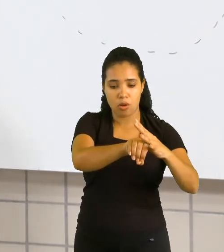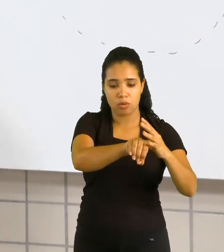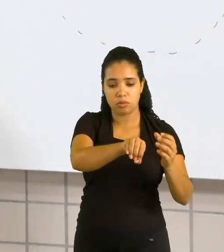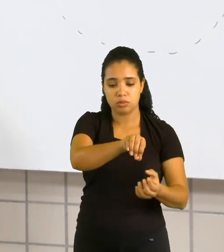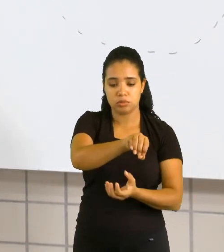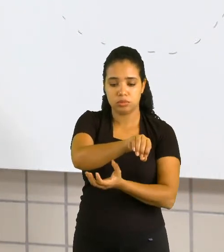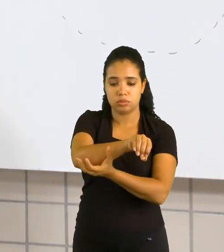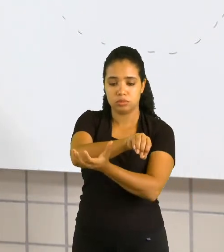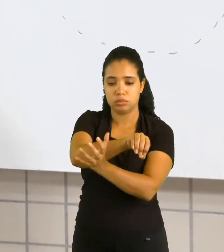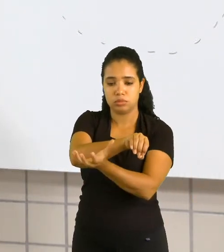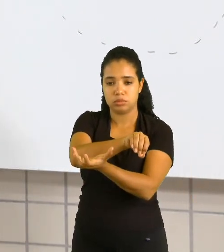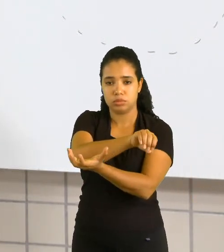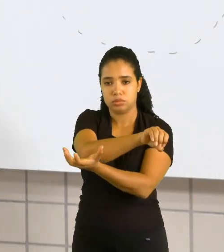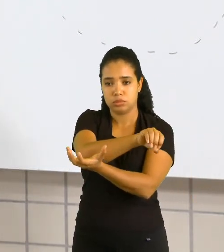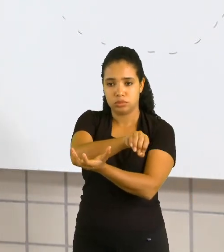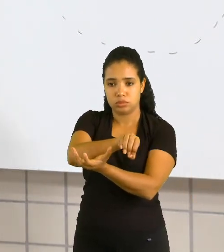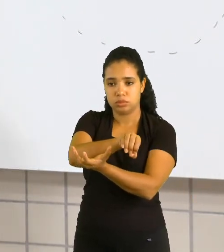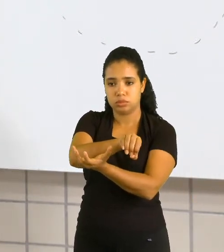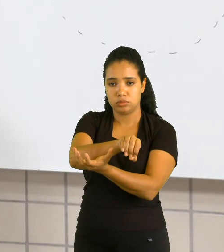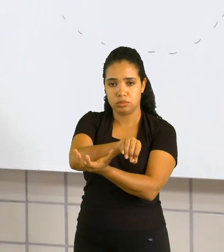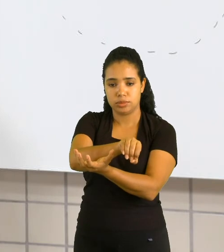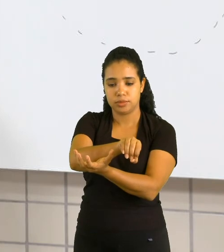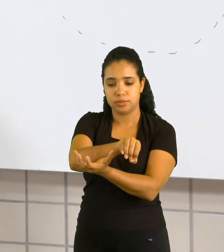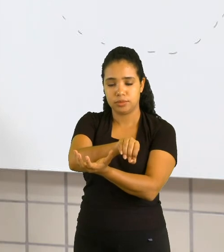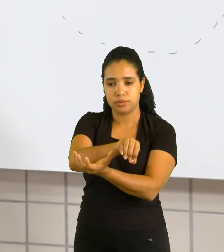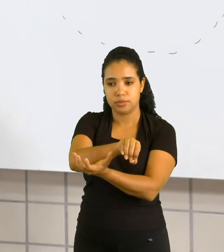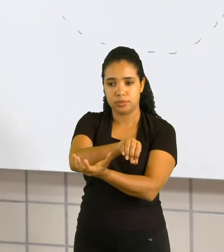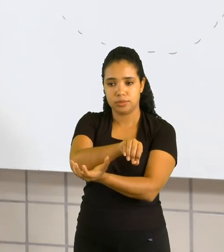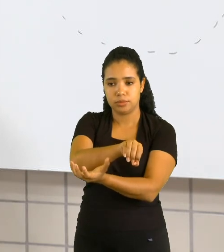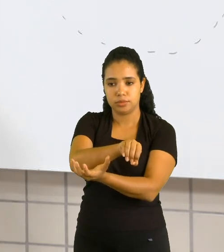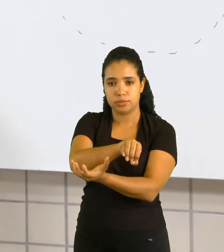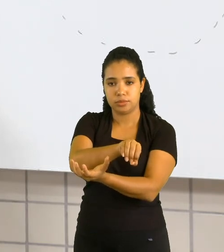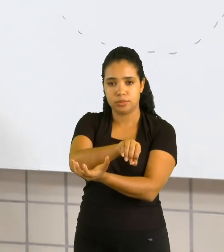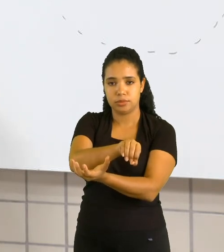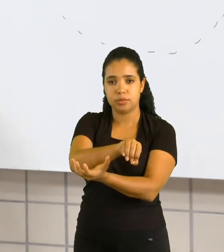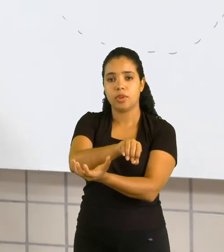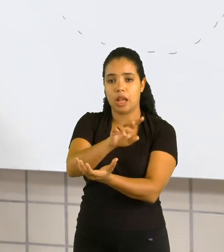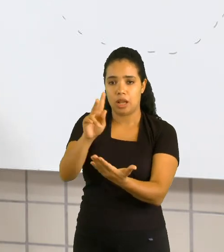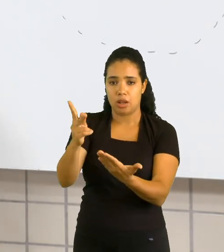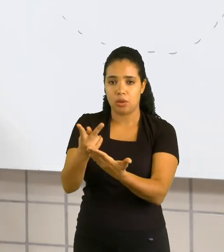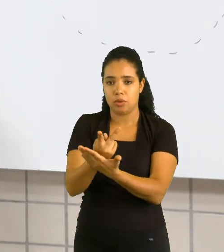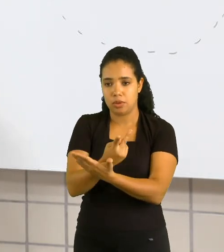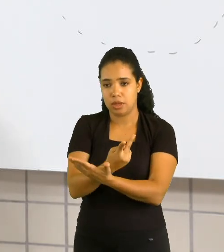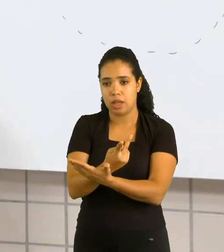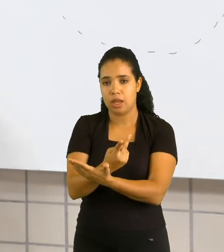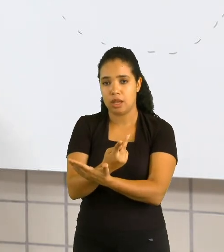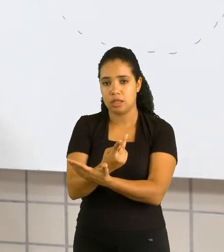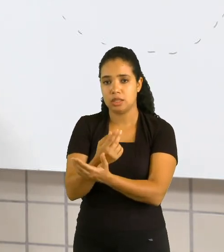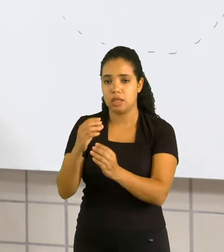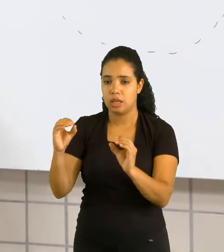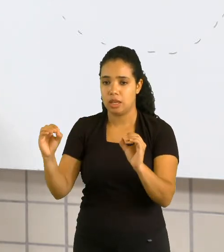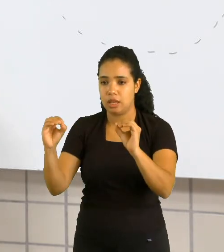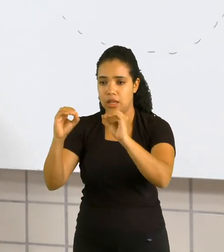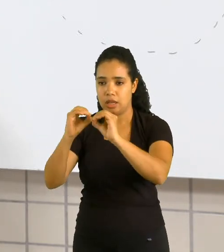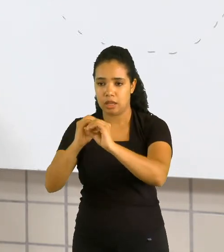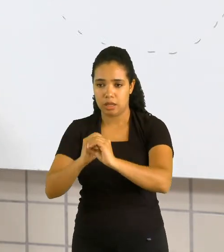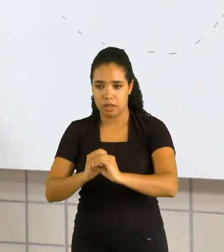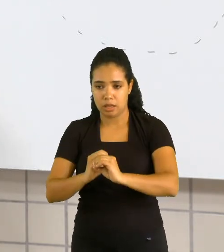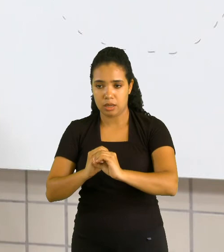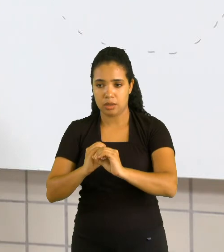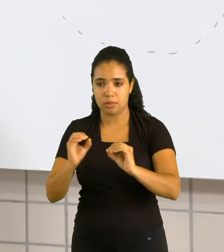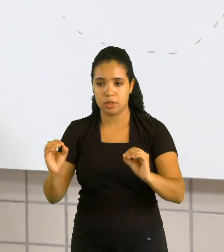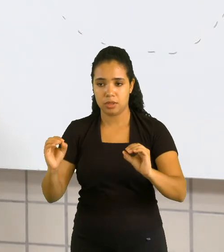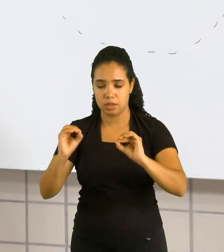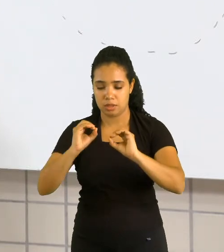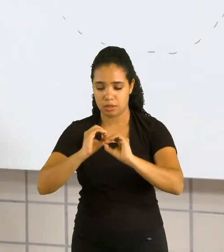parte, ou projeta sombra sobre parte da Terra. E ele ocorre na Lua Nova, que é quando a Lua